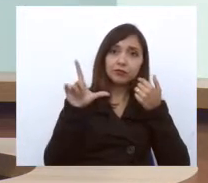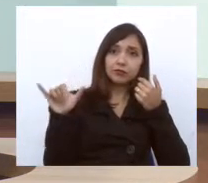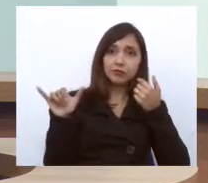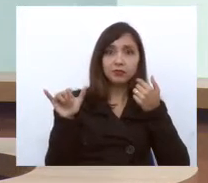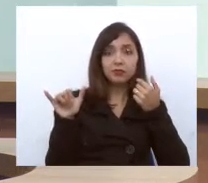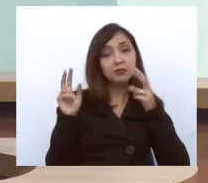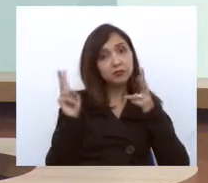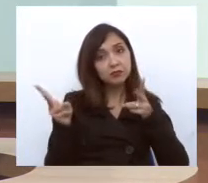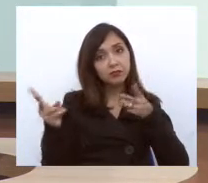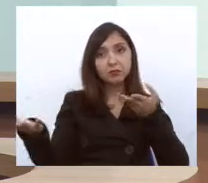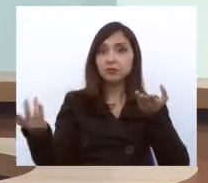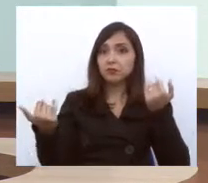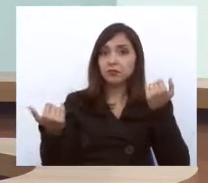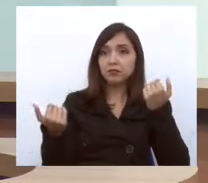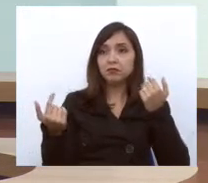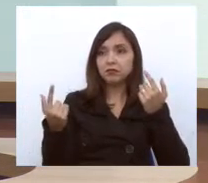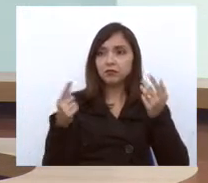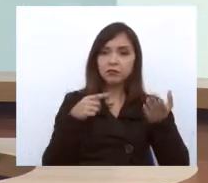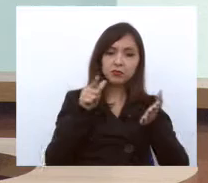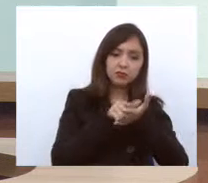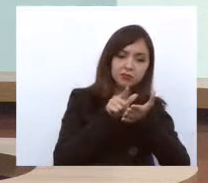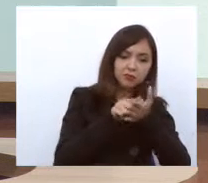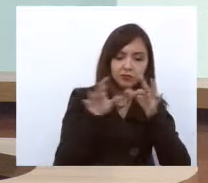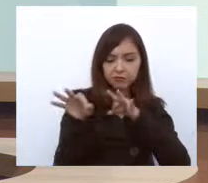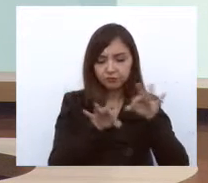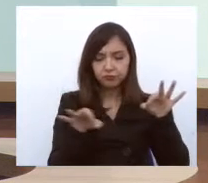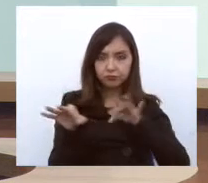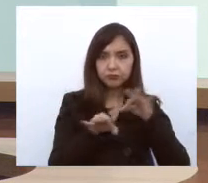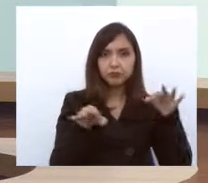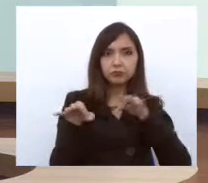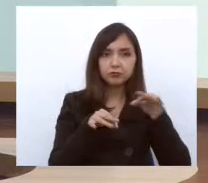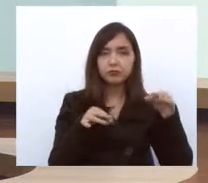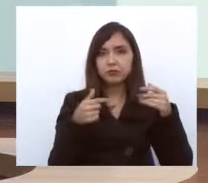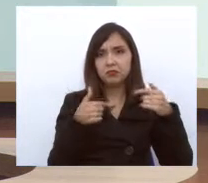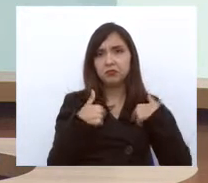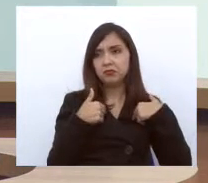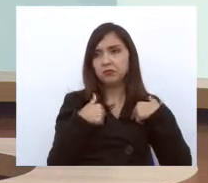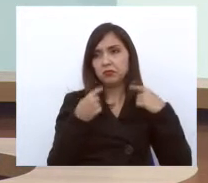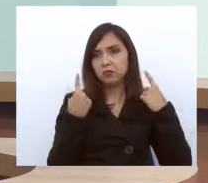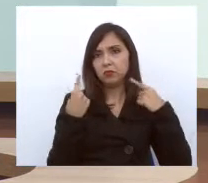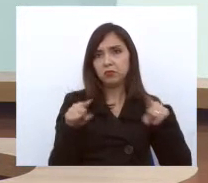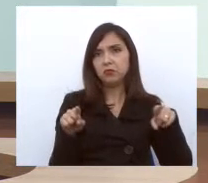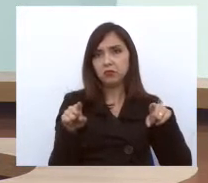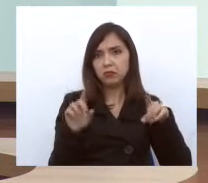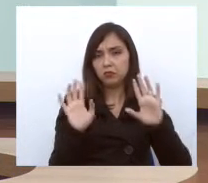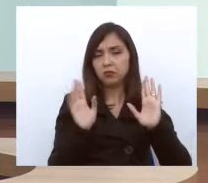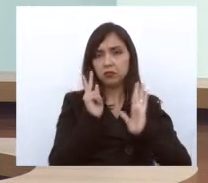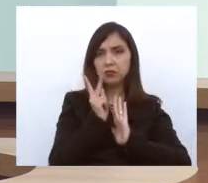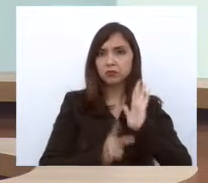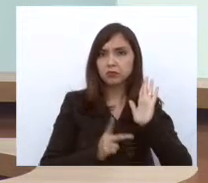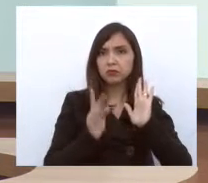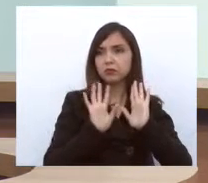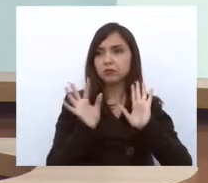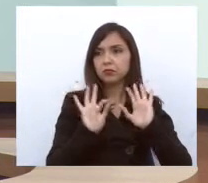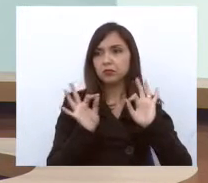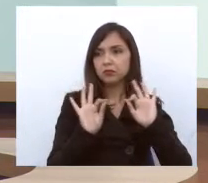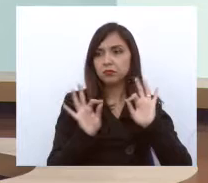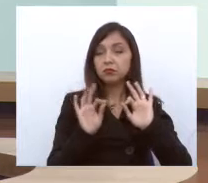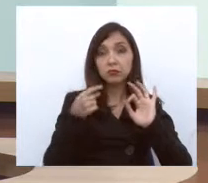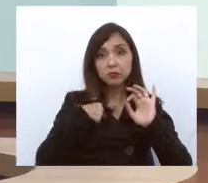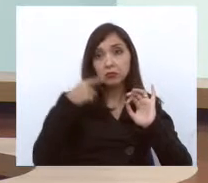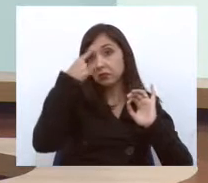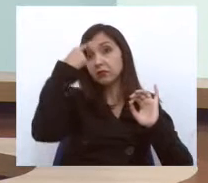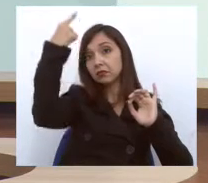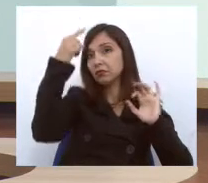aquela. Então, a gente fica aqui produzindo papel, né? E eu não tenho nada, inclusive, contra o projeto do vereador. Acho que o vereador teve uma ideia